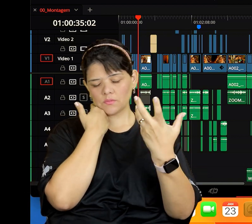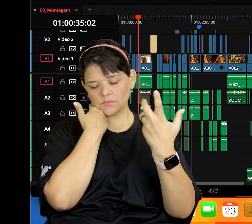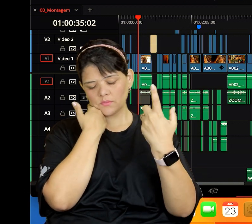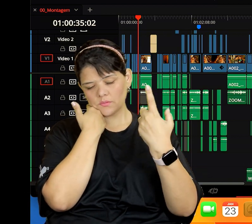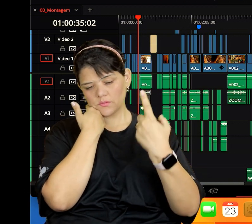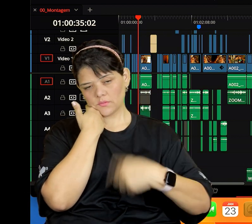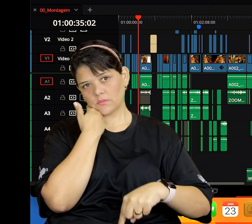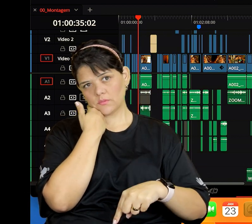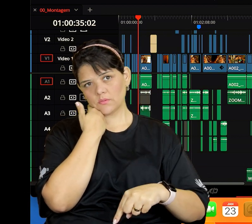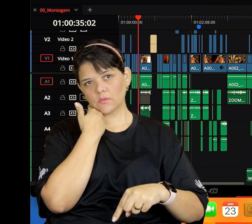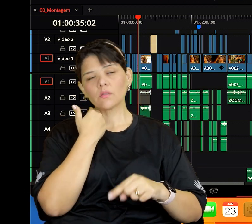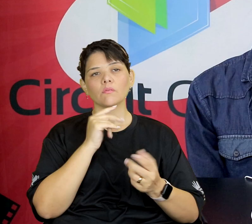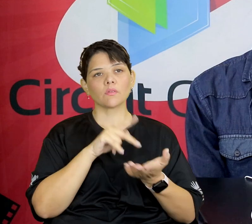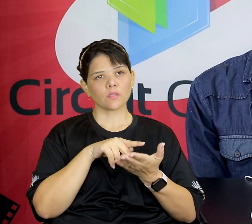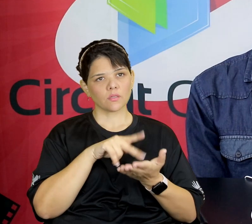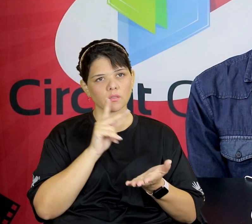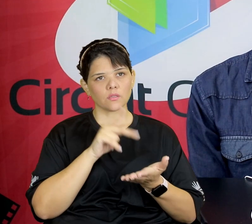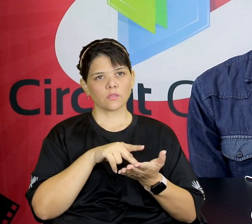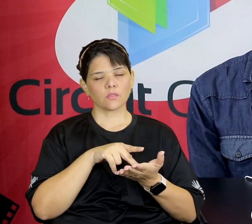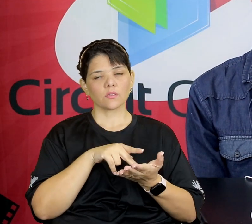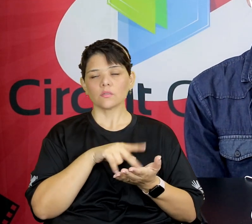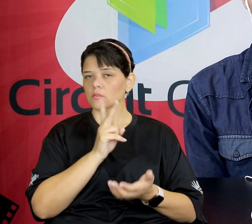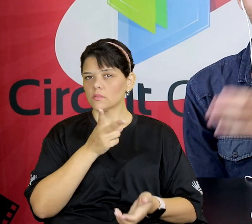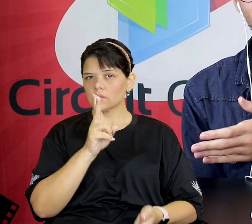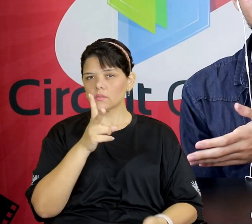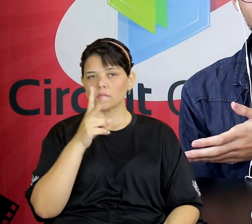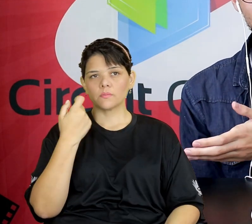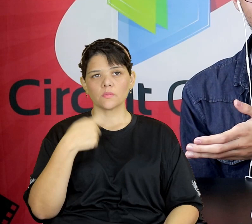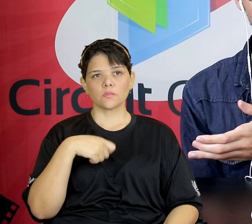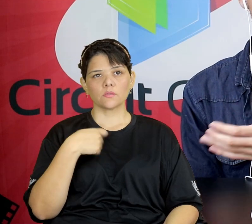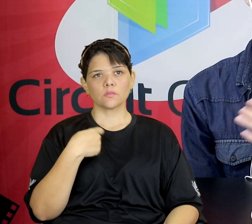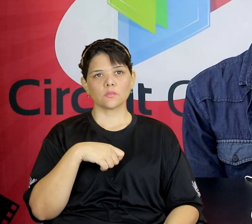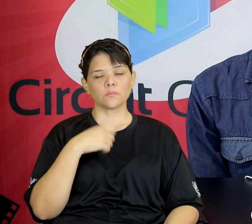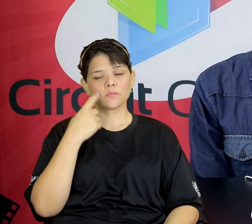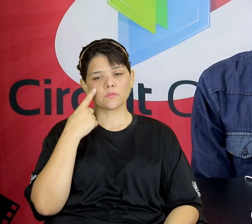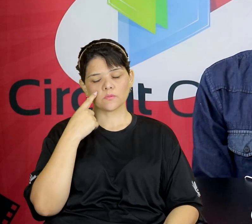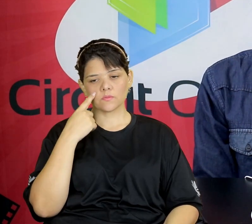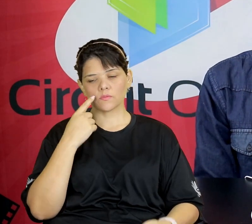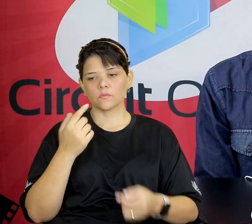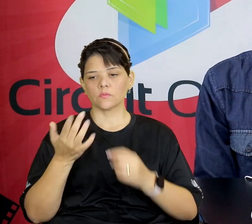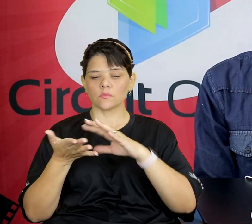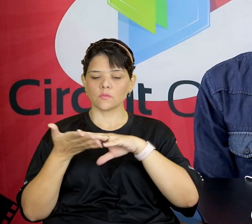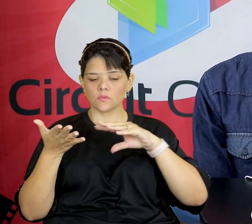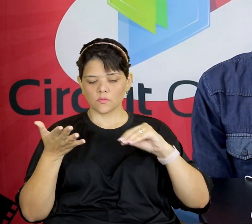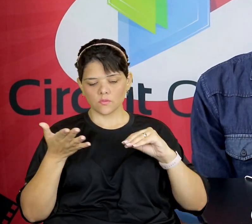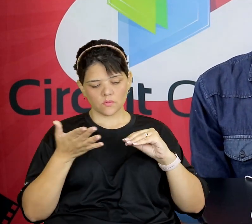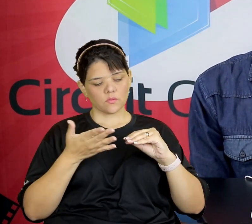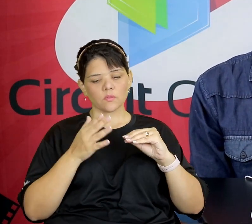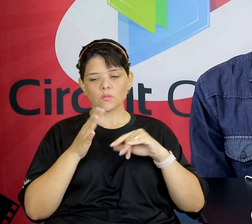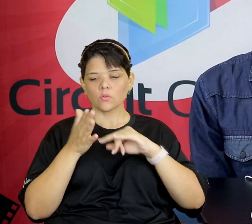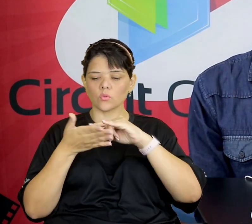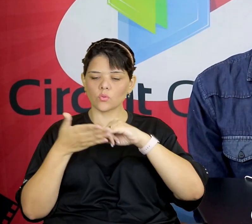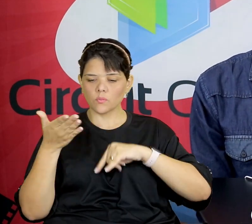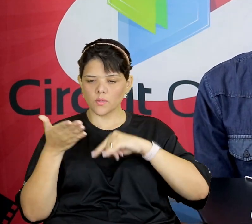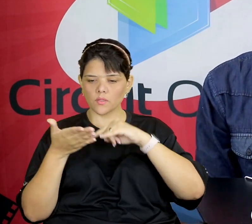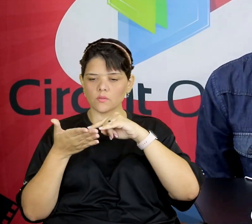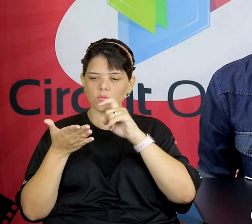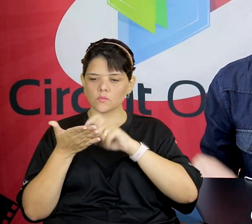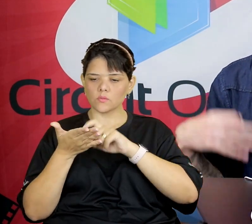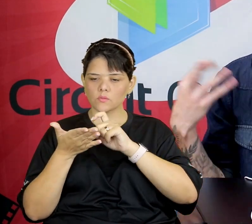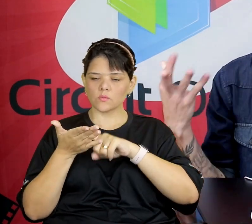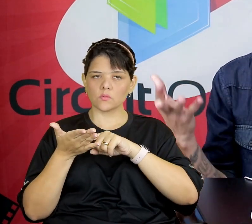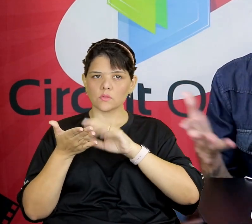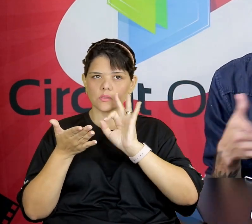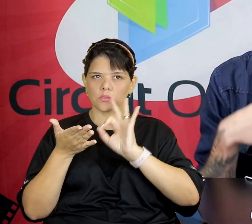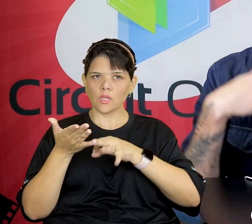atento nessa questão? Sempre olhar o boletim de câmera se tiver. E sempre perceber coisinhas pequenas. Isso é uma coisa que